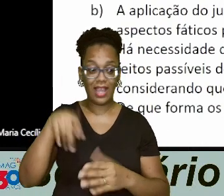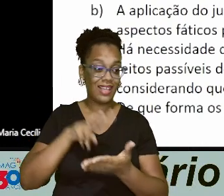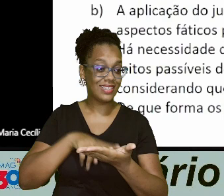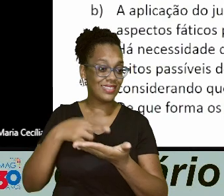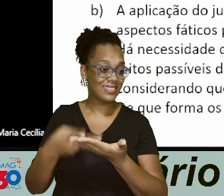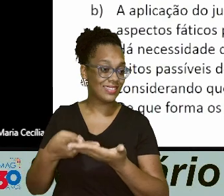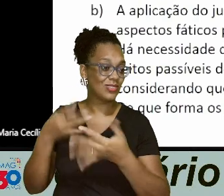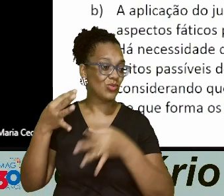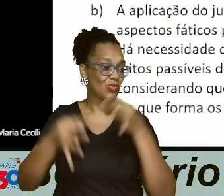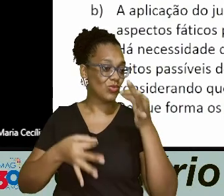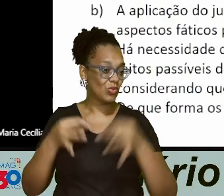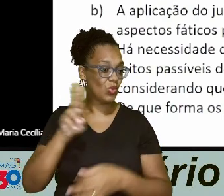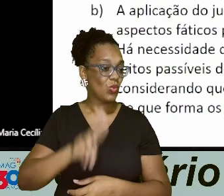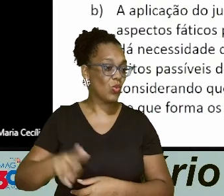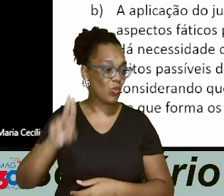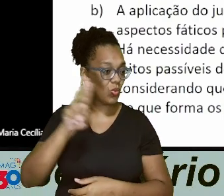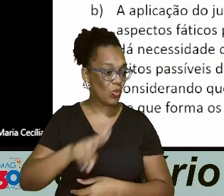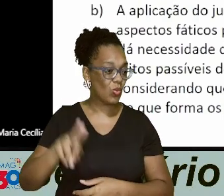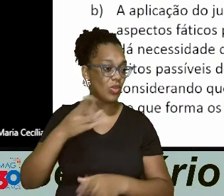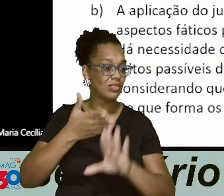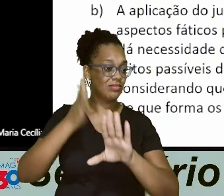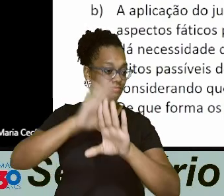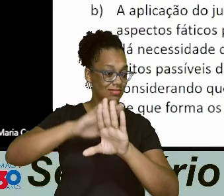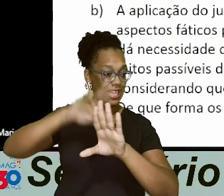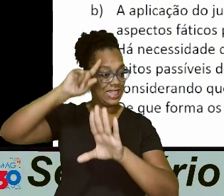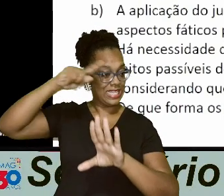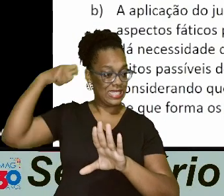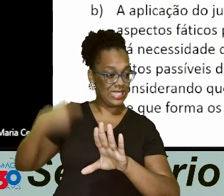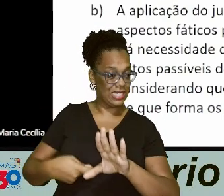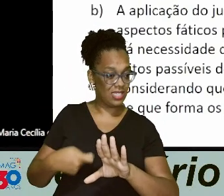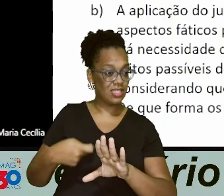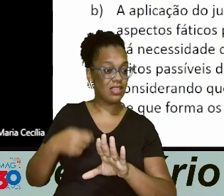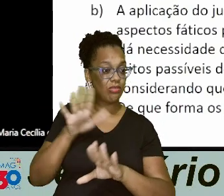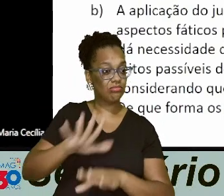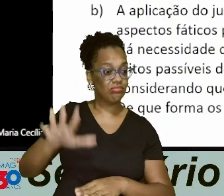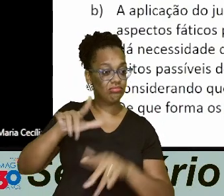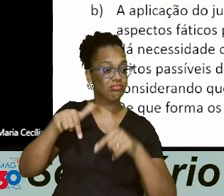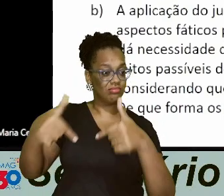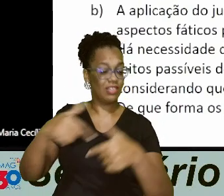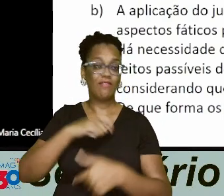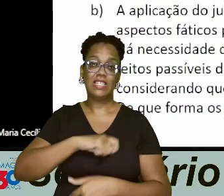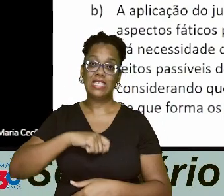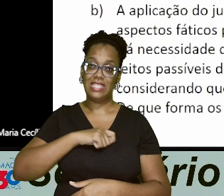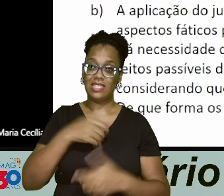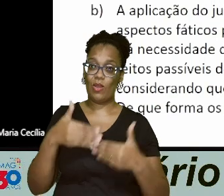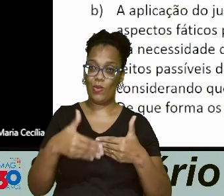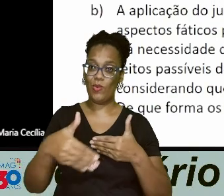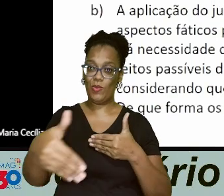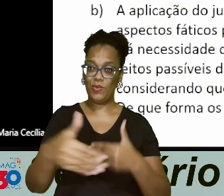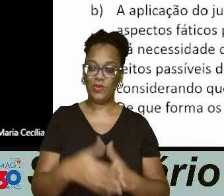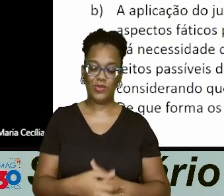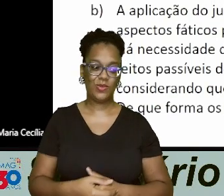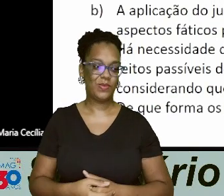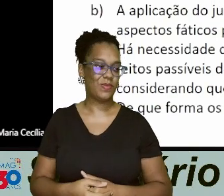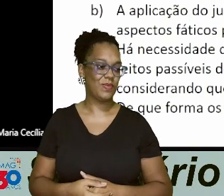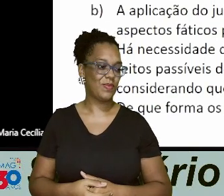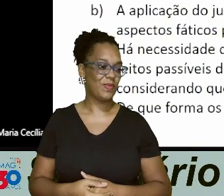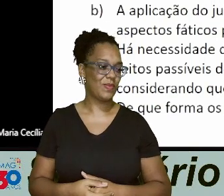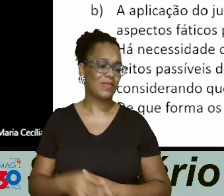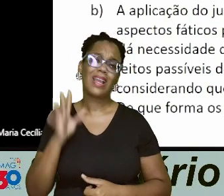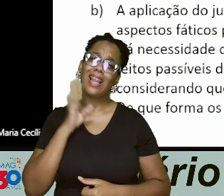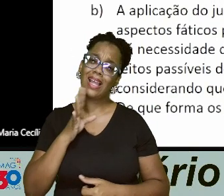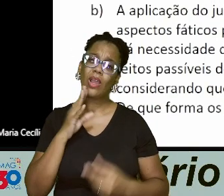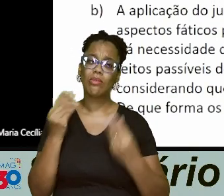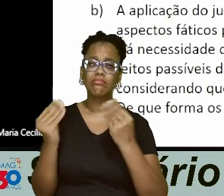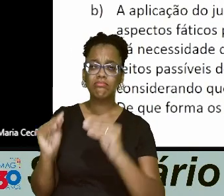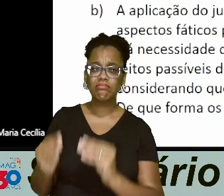que se utilizaram desse precedente em suas decisões no âmbito das execuções fiscais em curso. Também é legal colocar